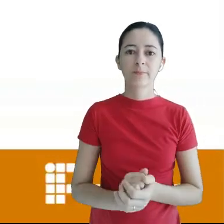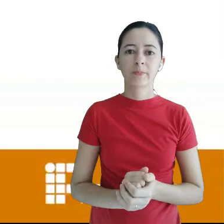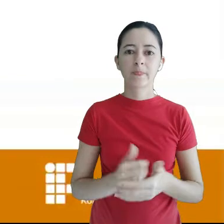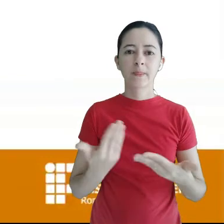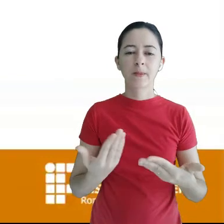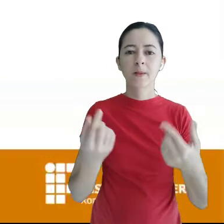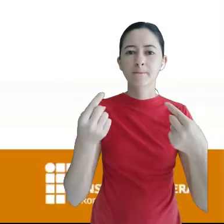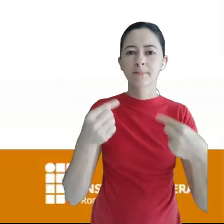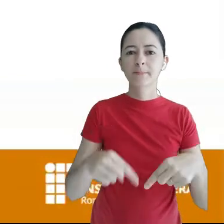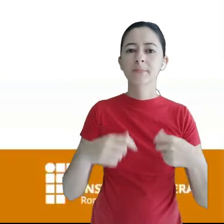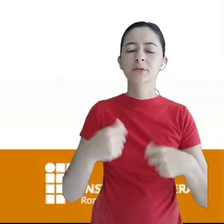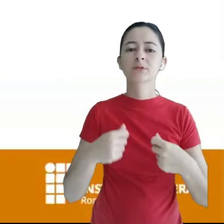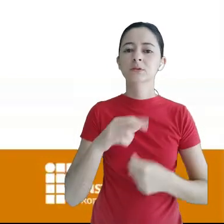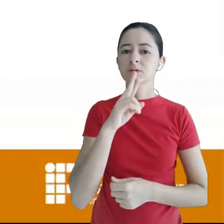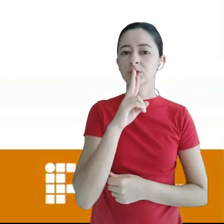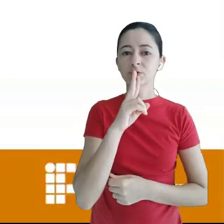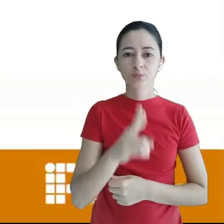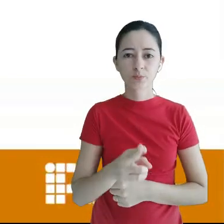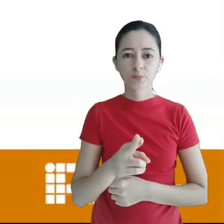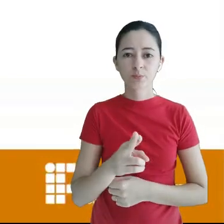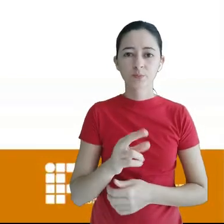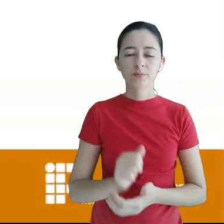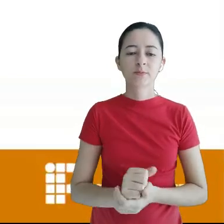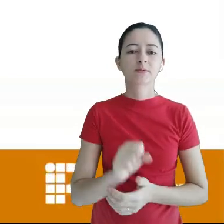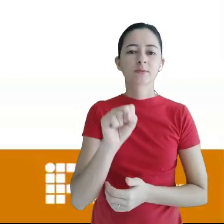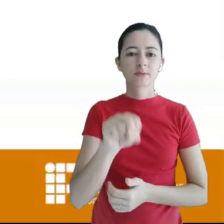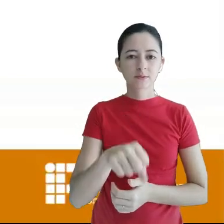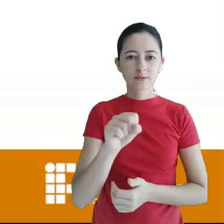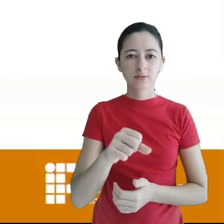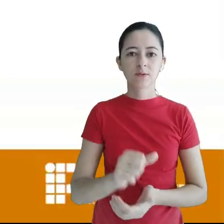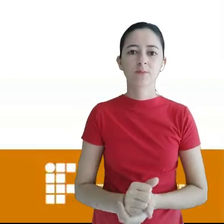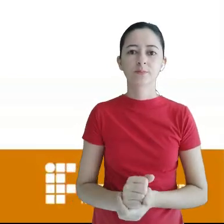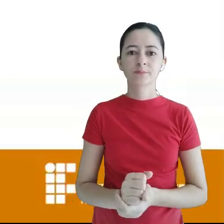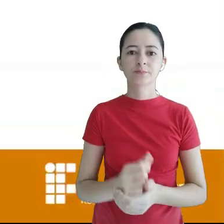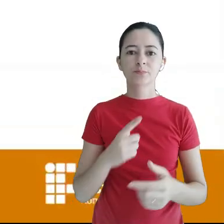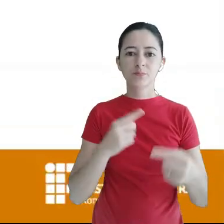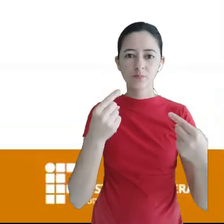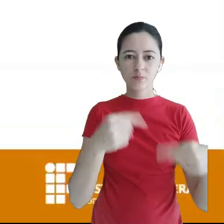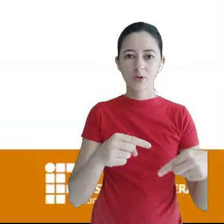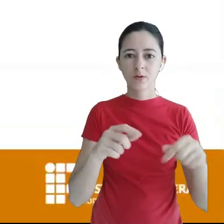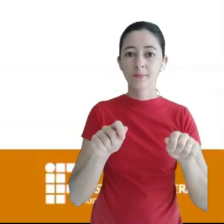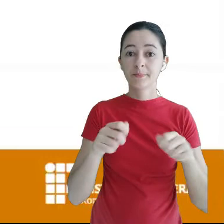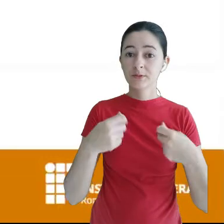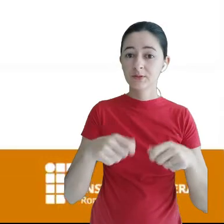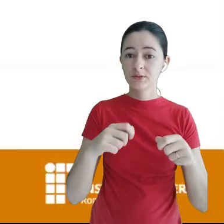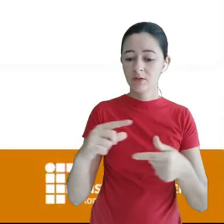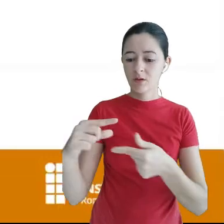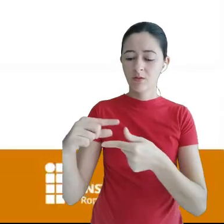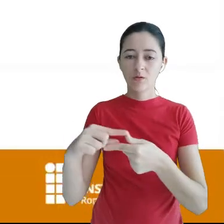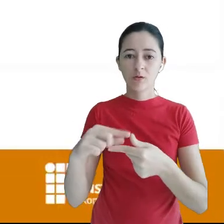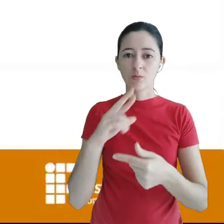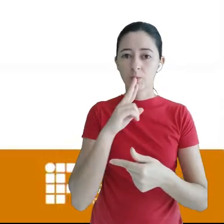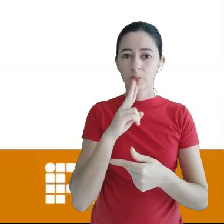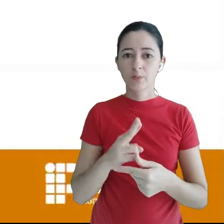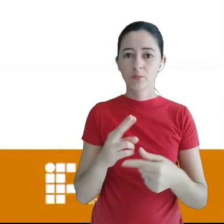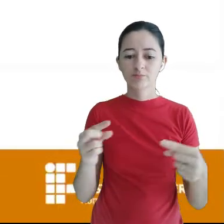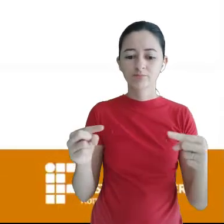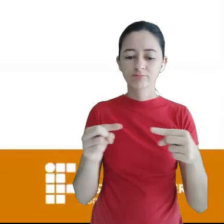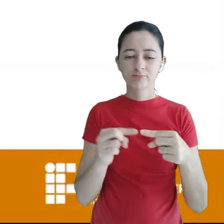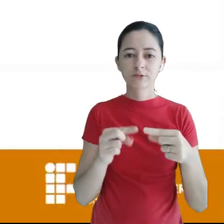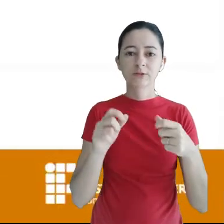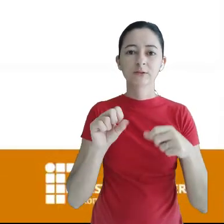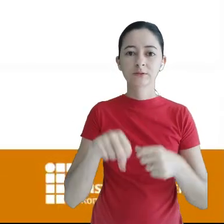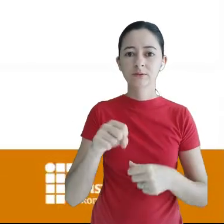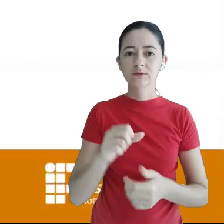A partida precisa de resultado? Sim. Né? Óbvio. A partida precisa saber qual é o resultado dela. O placar, os